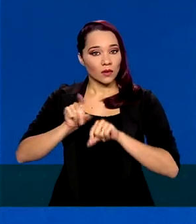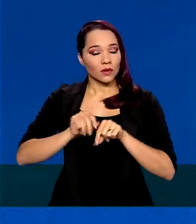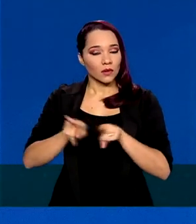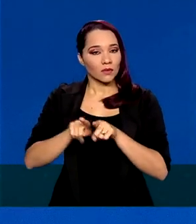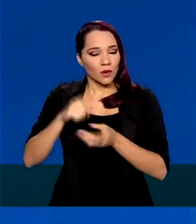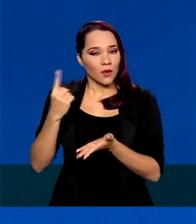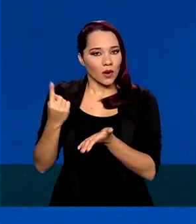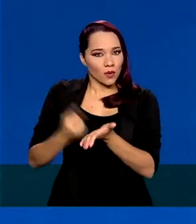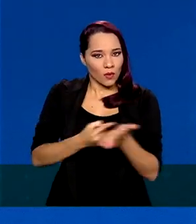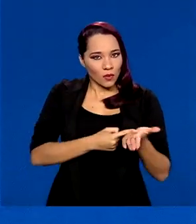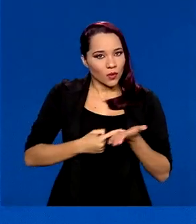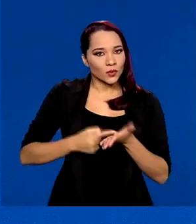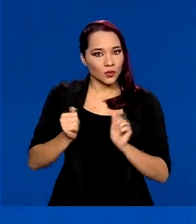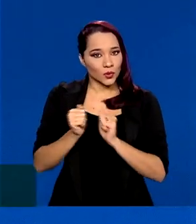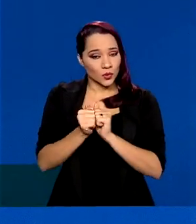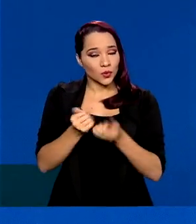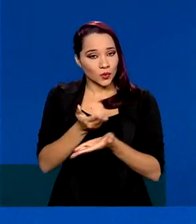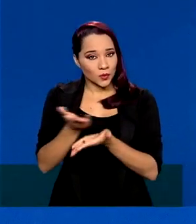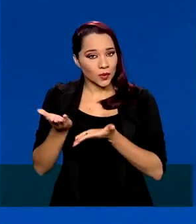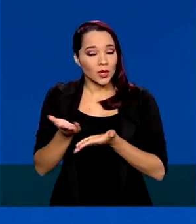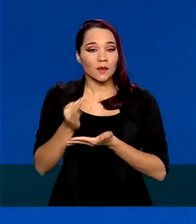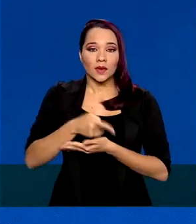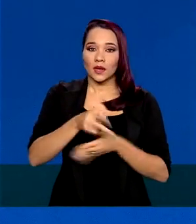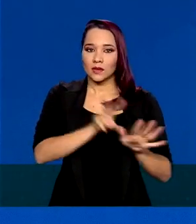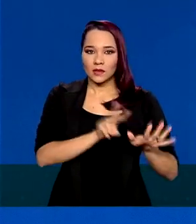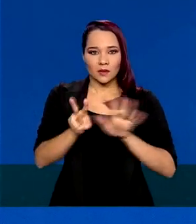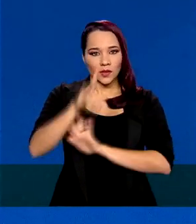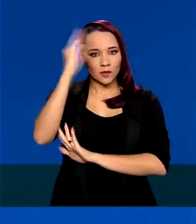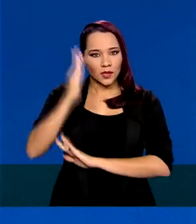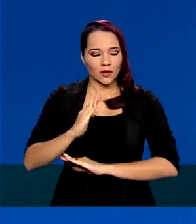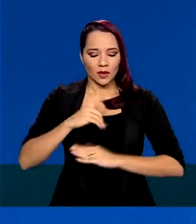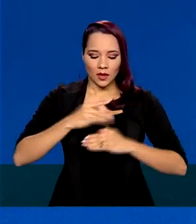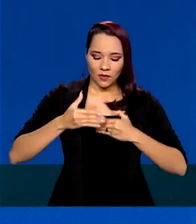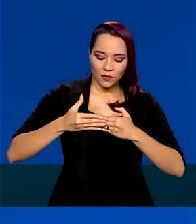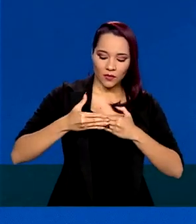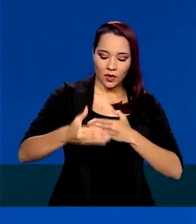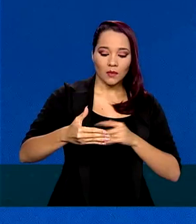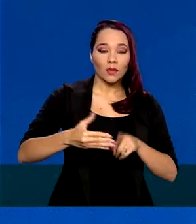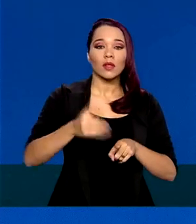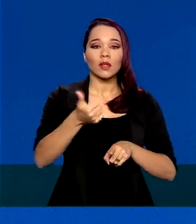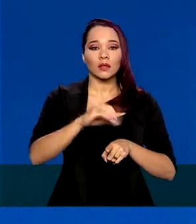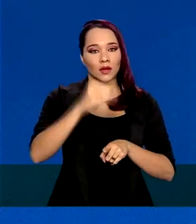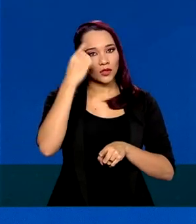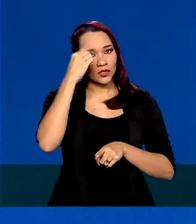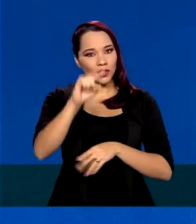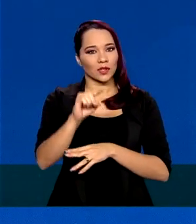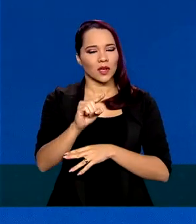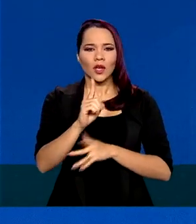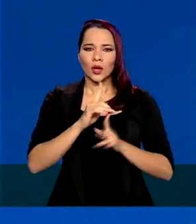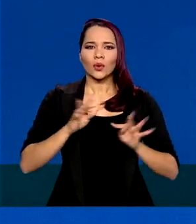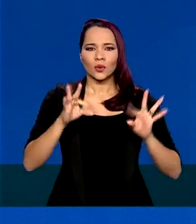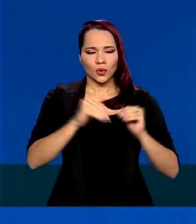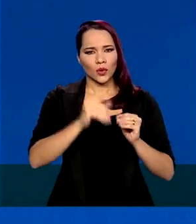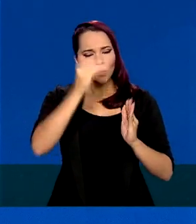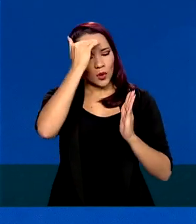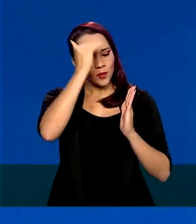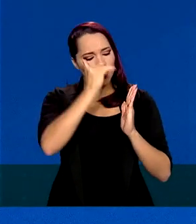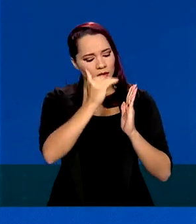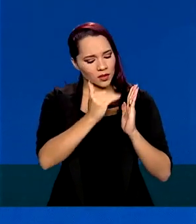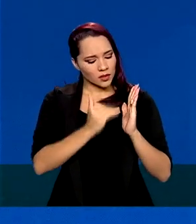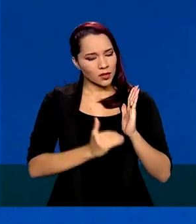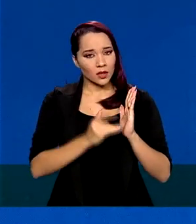com eles, para que a Semana do Brasil tivesse uma duração de 10 dias, cumprindo todo o protocolo de segurança